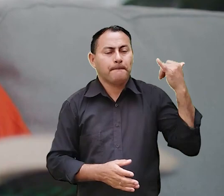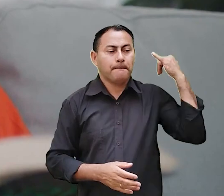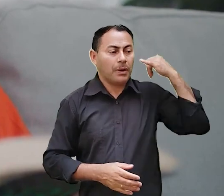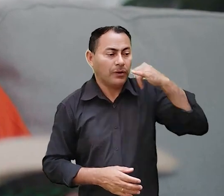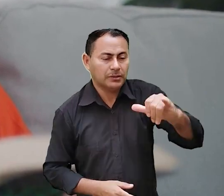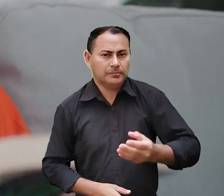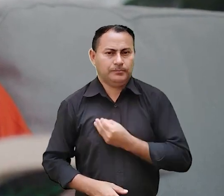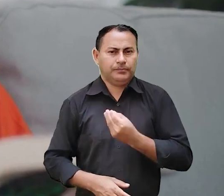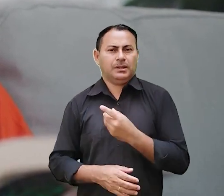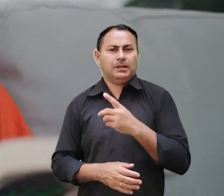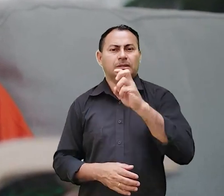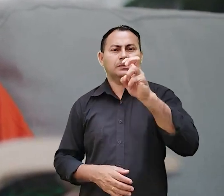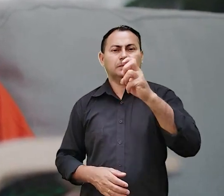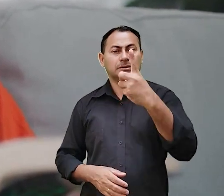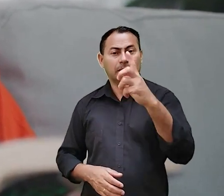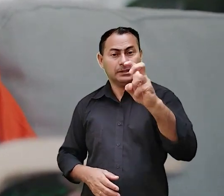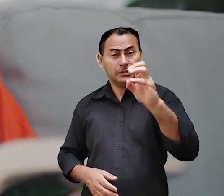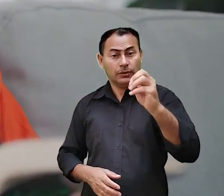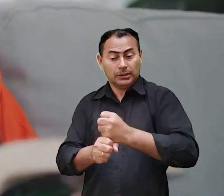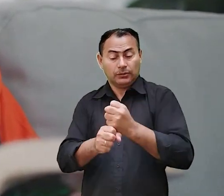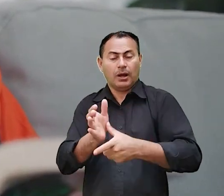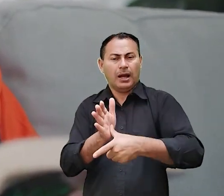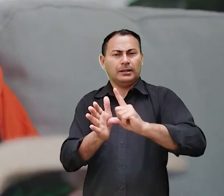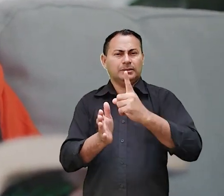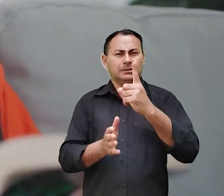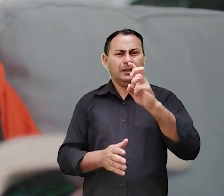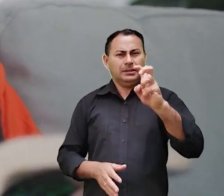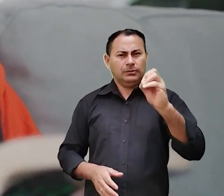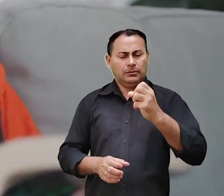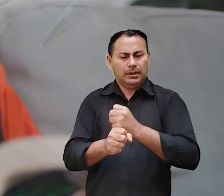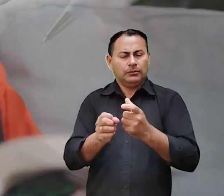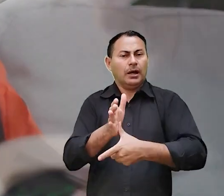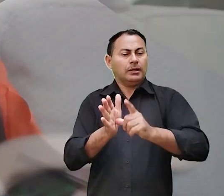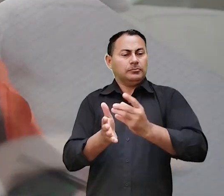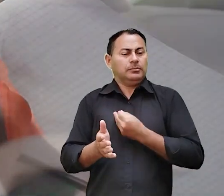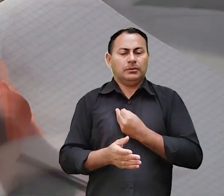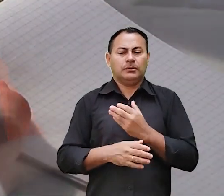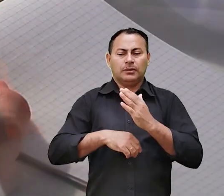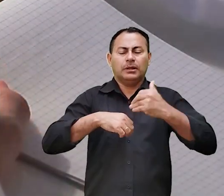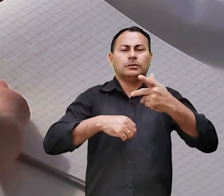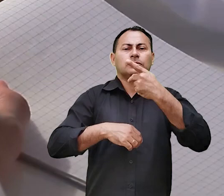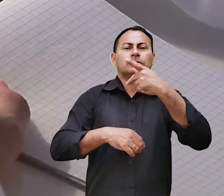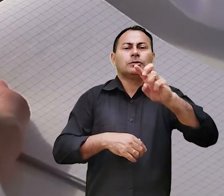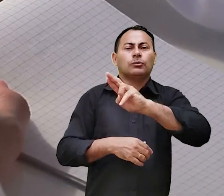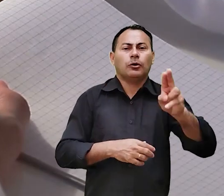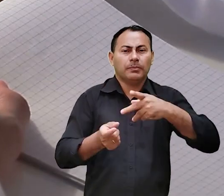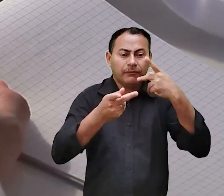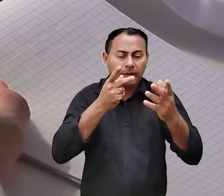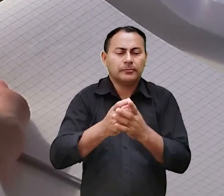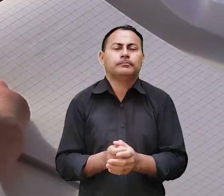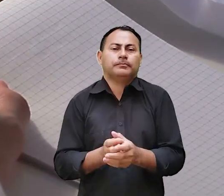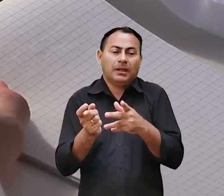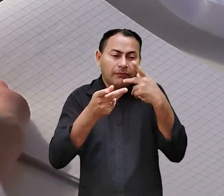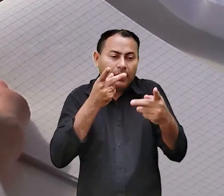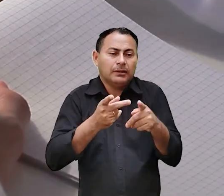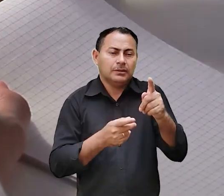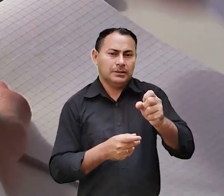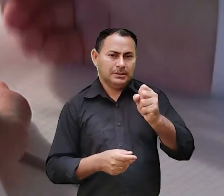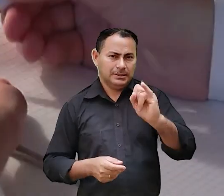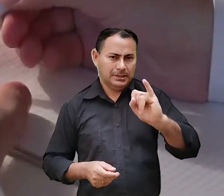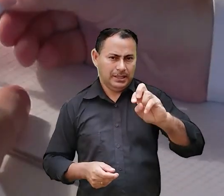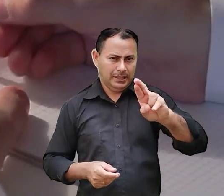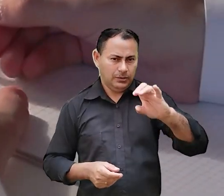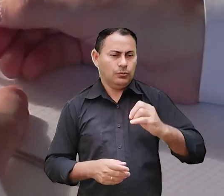foi um profeta que tinha vivido 150 anos antes e que o tinha chamado pelo seu nome e dito que